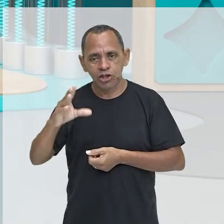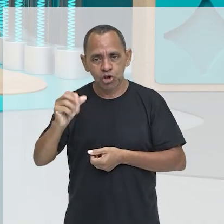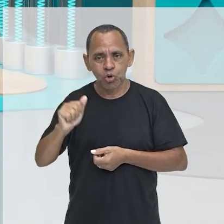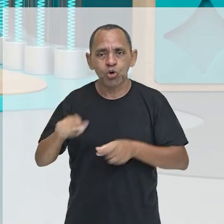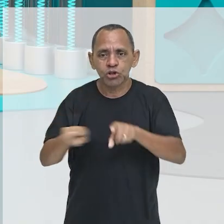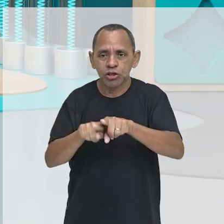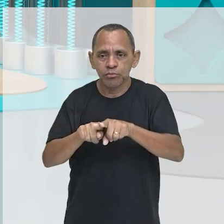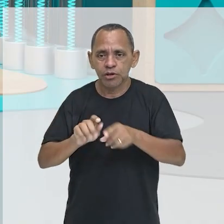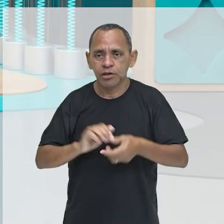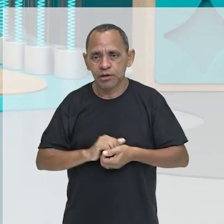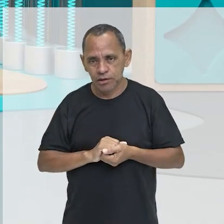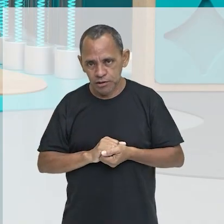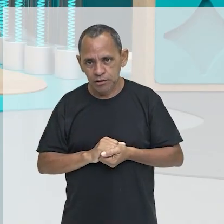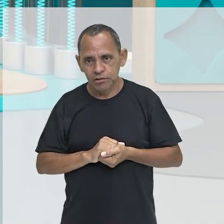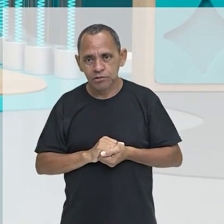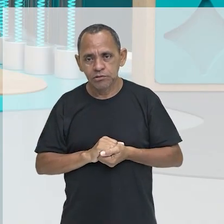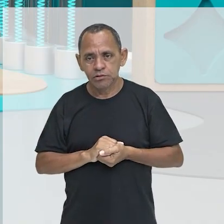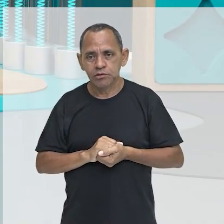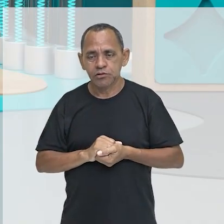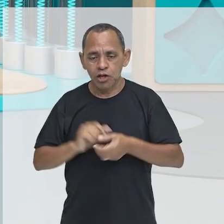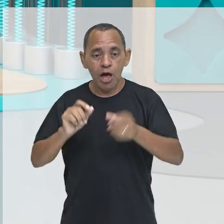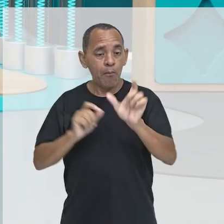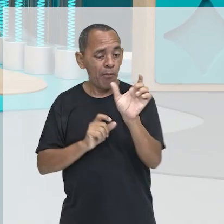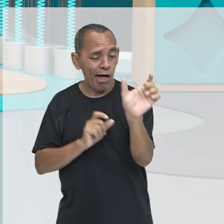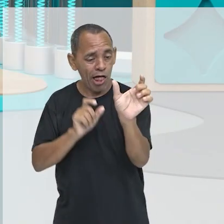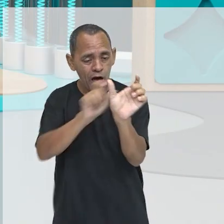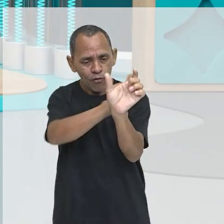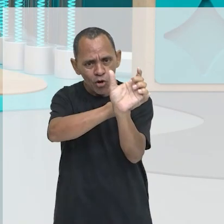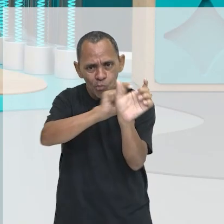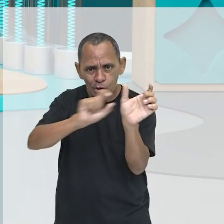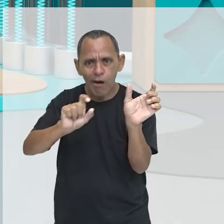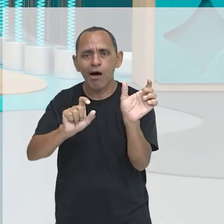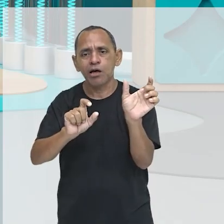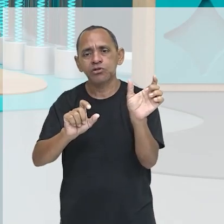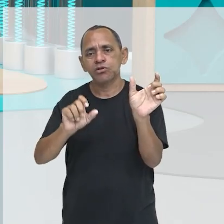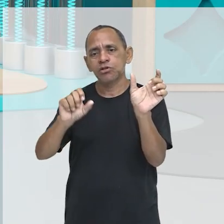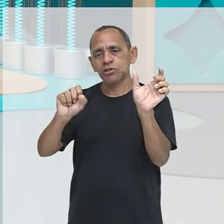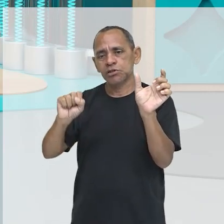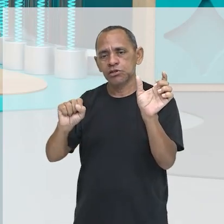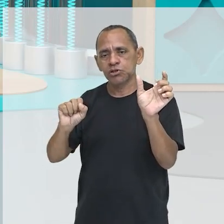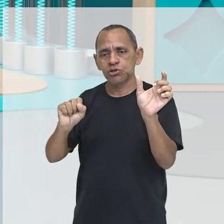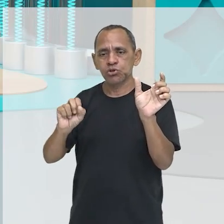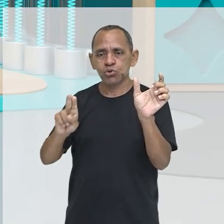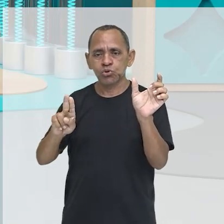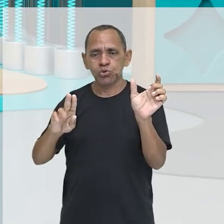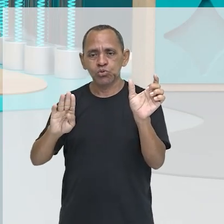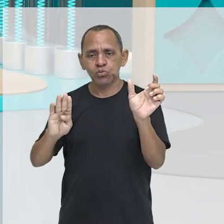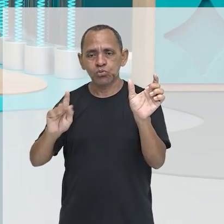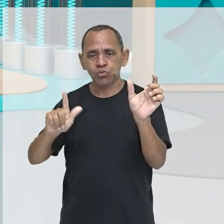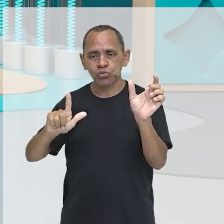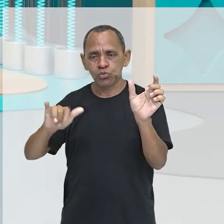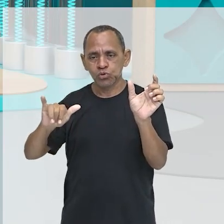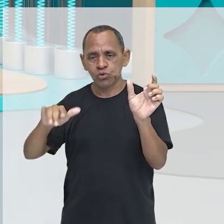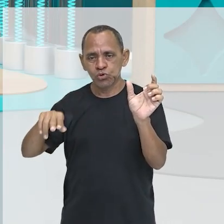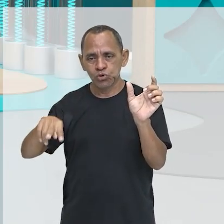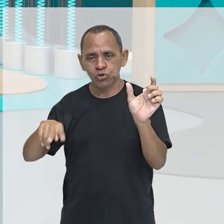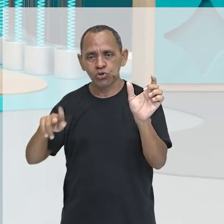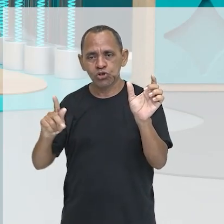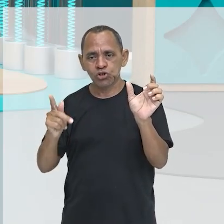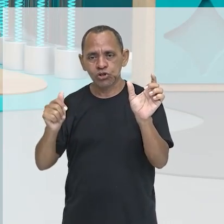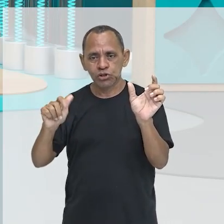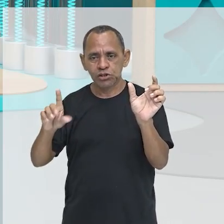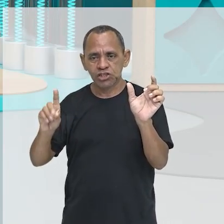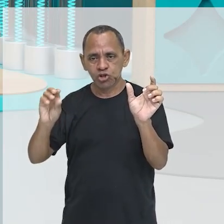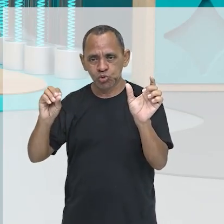importante ali. Sublinhado também, itálico, normalmente a gente trabalha a palavrinha em itálico, aquelas palavras que vêm de um